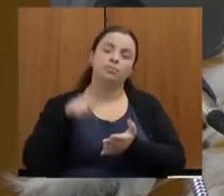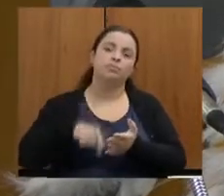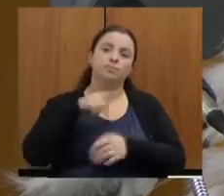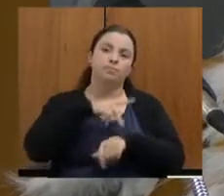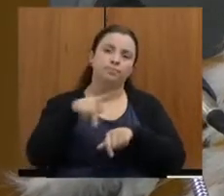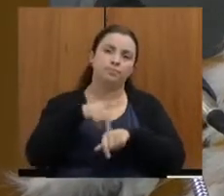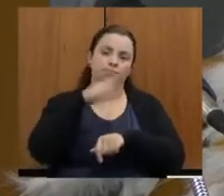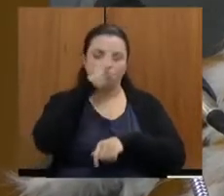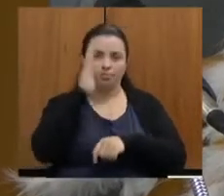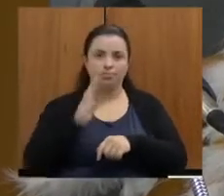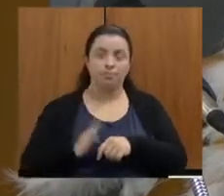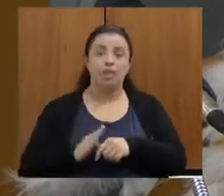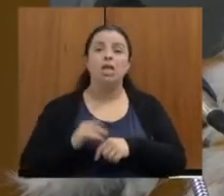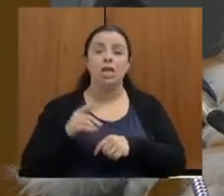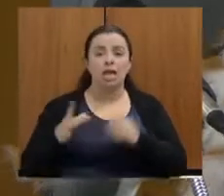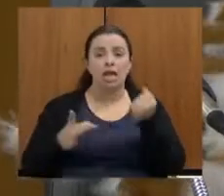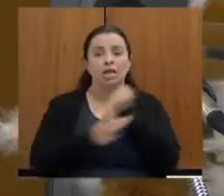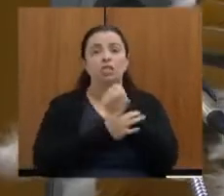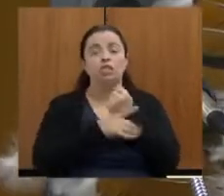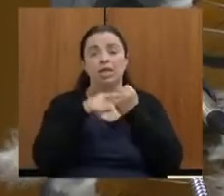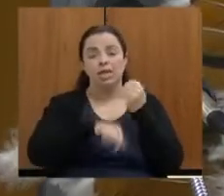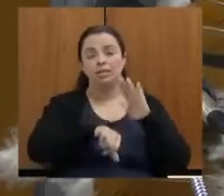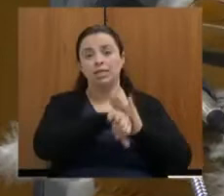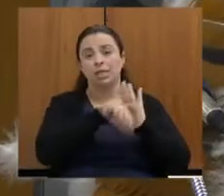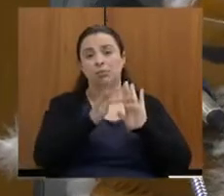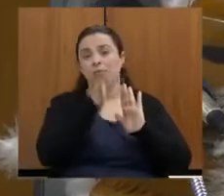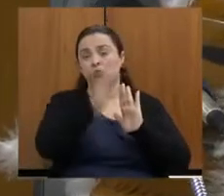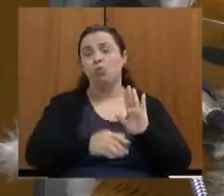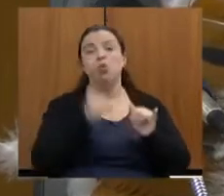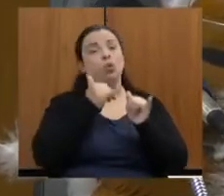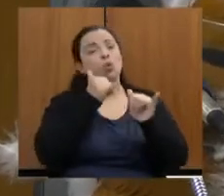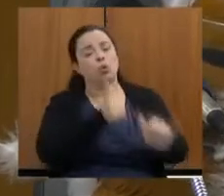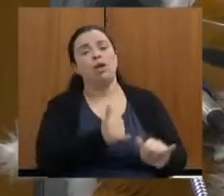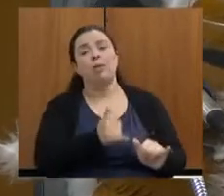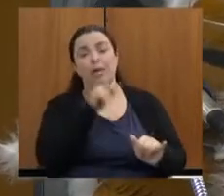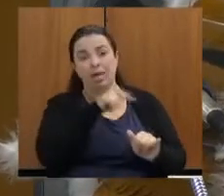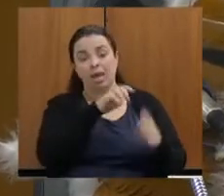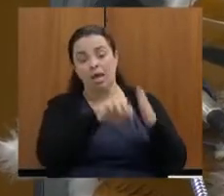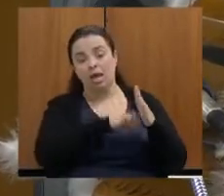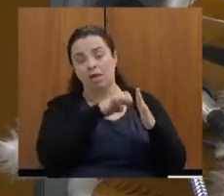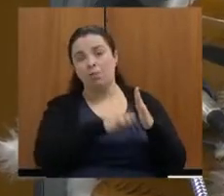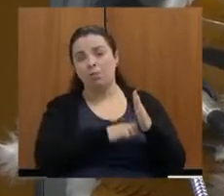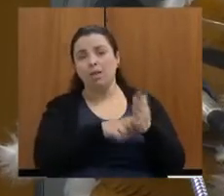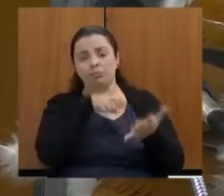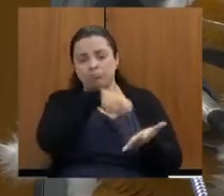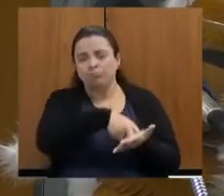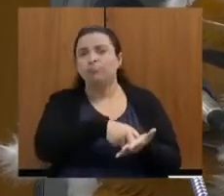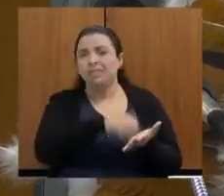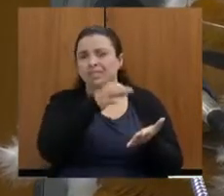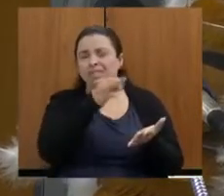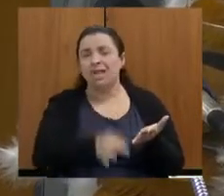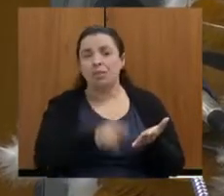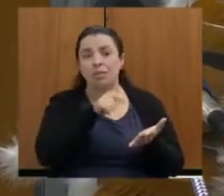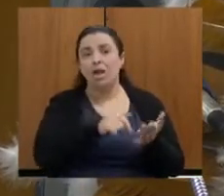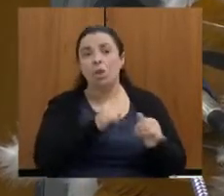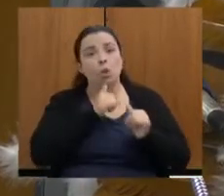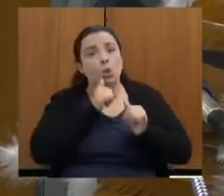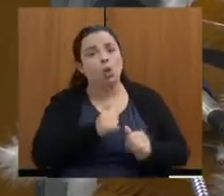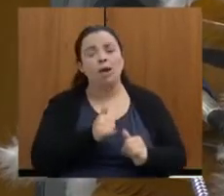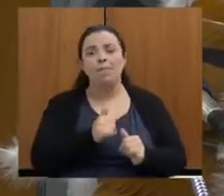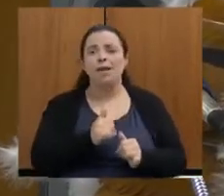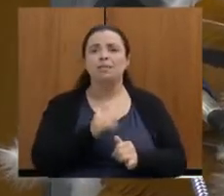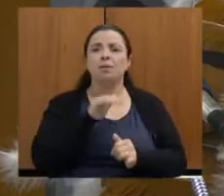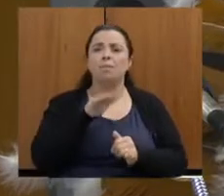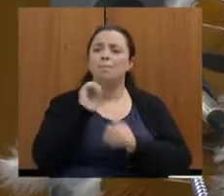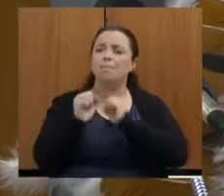não se repitam e que seja em penalizado as empresas que as cometem exemplarmente para nunca mais se atreverem a matar o